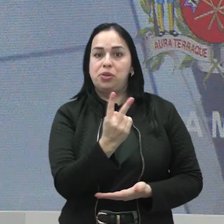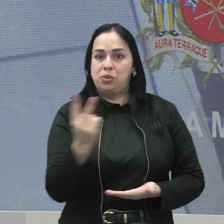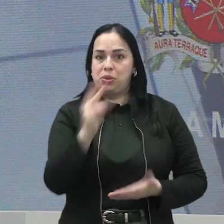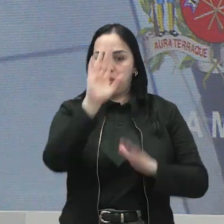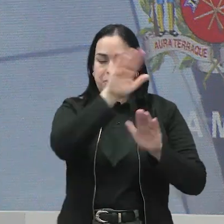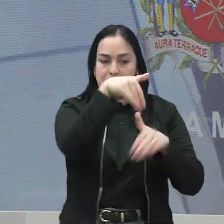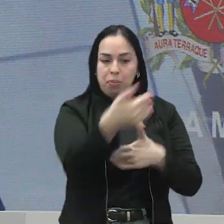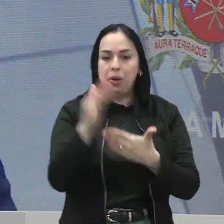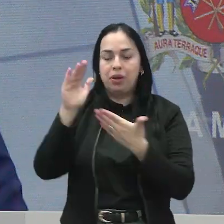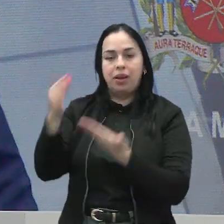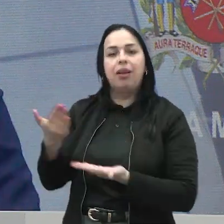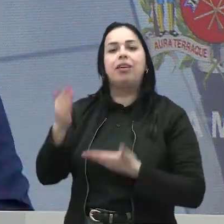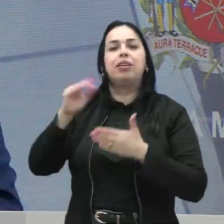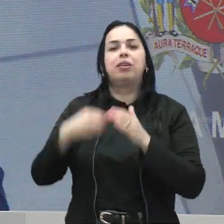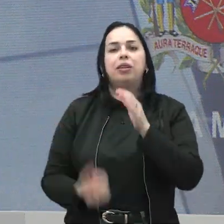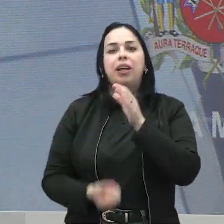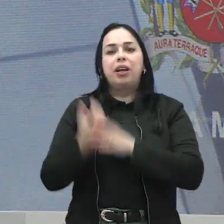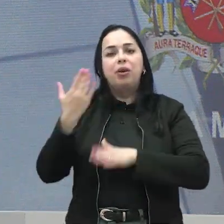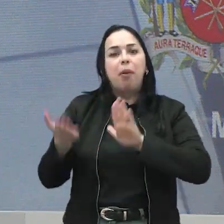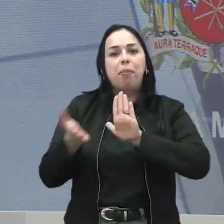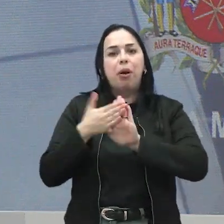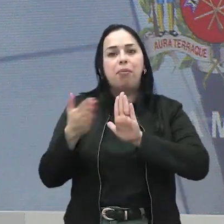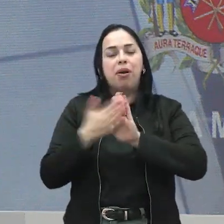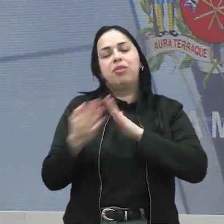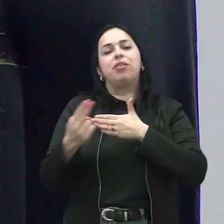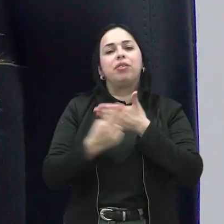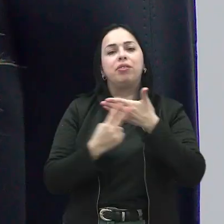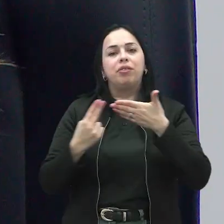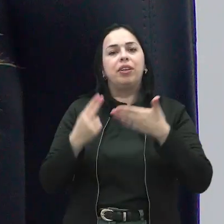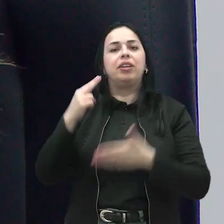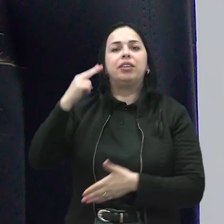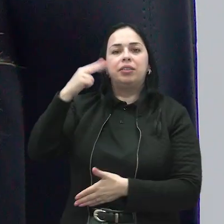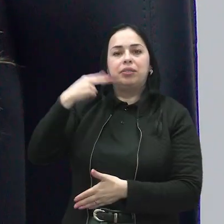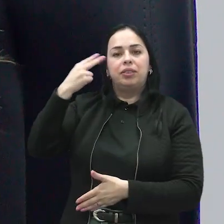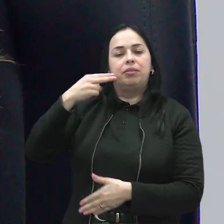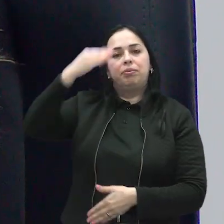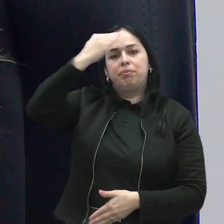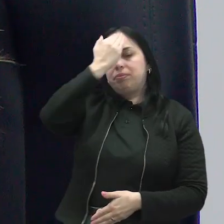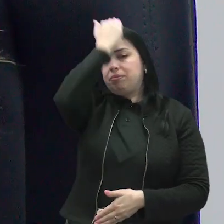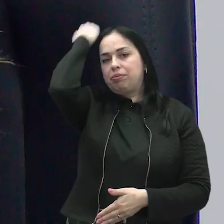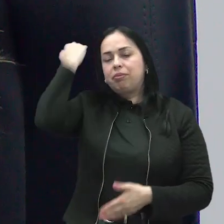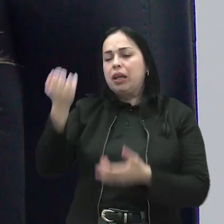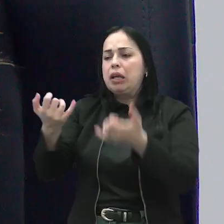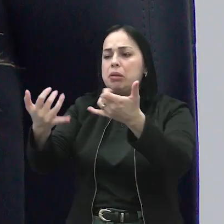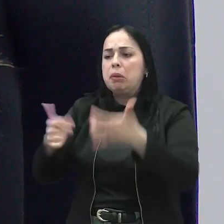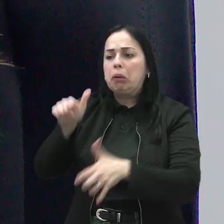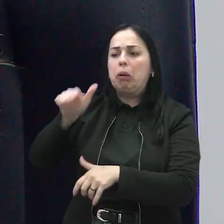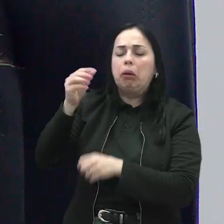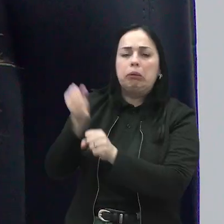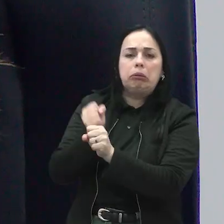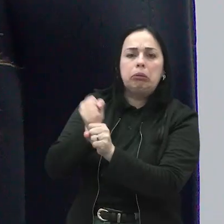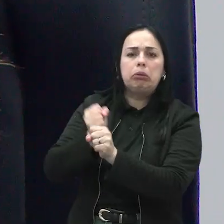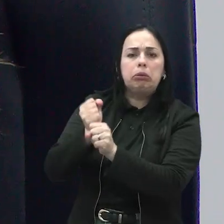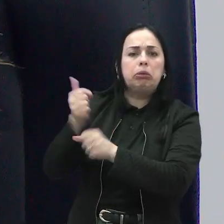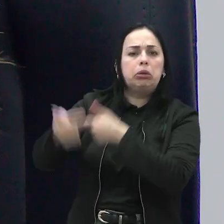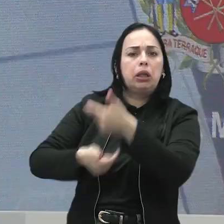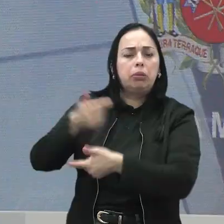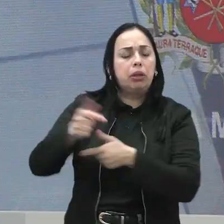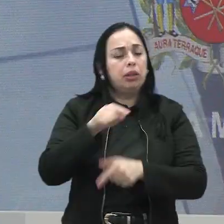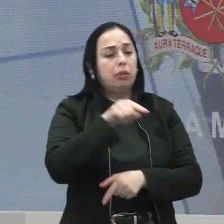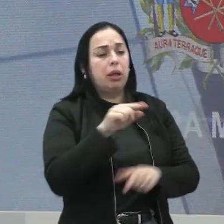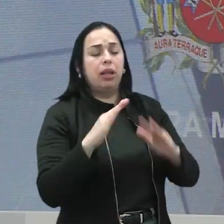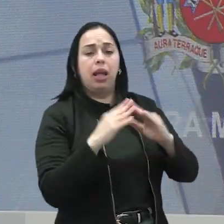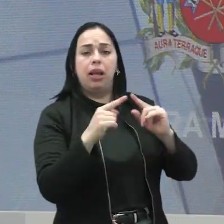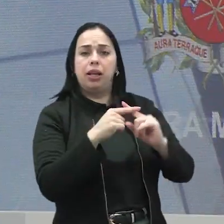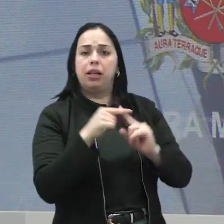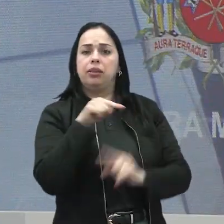homenagens foram iniciativa do vereador Cláudio Apolinário, que destacou o trabalho e a trajetória de Nayane Câmara e